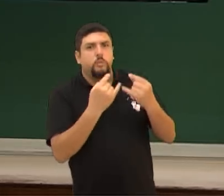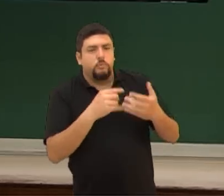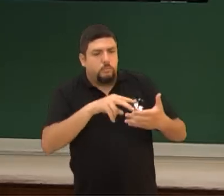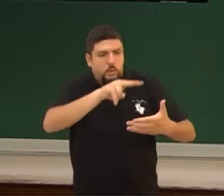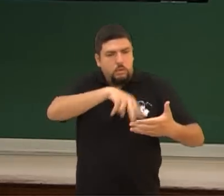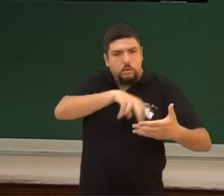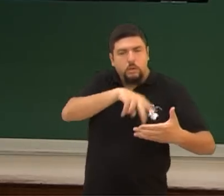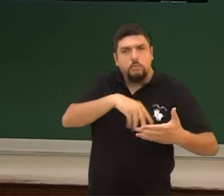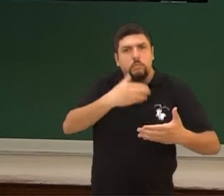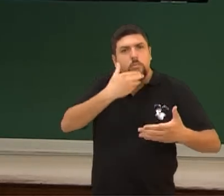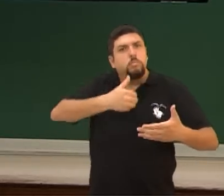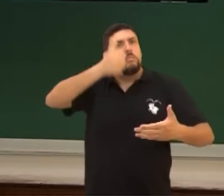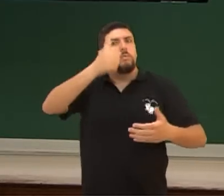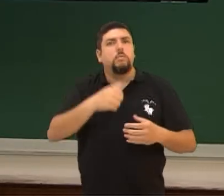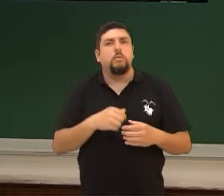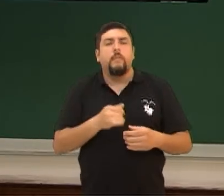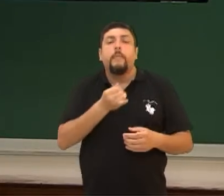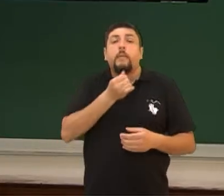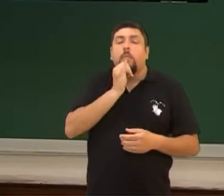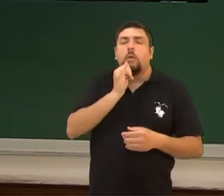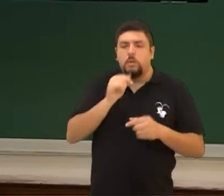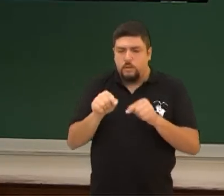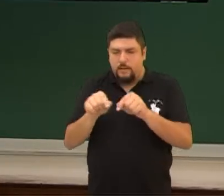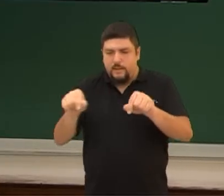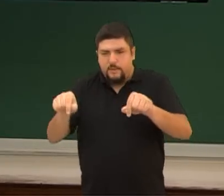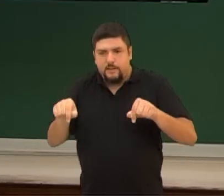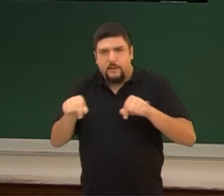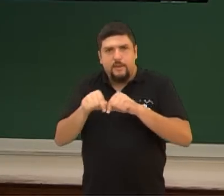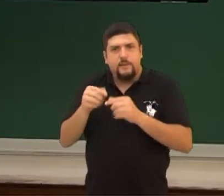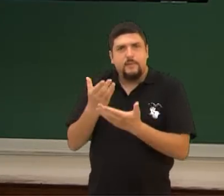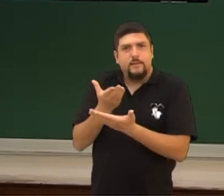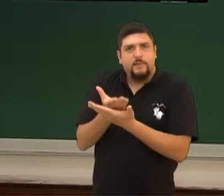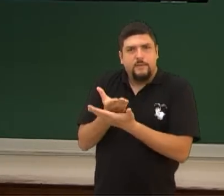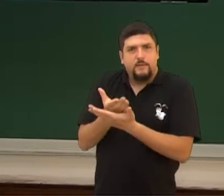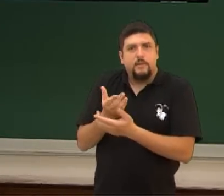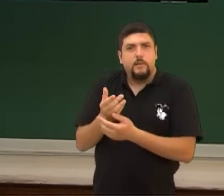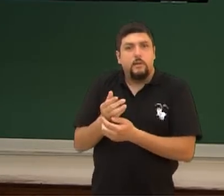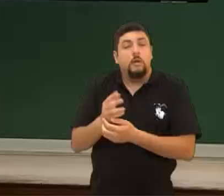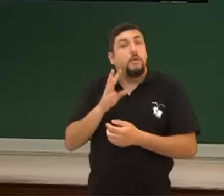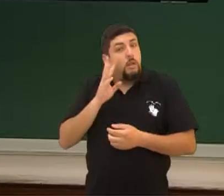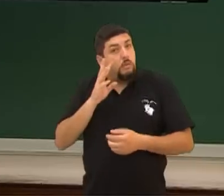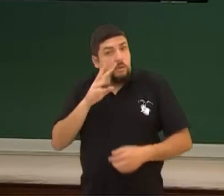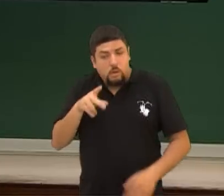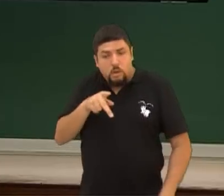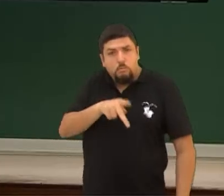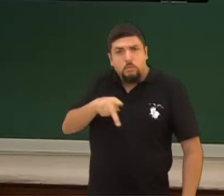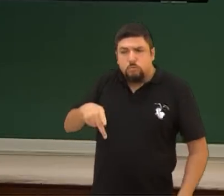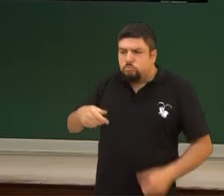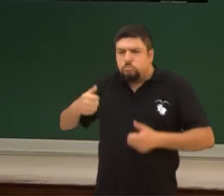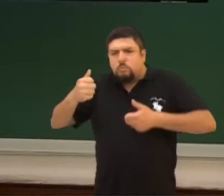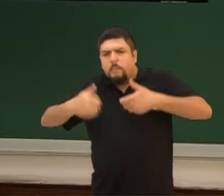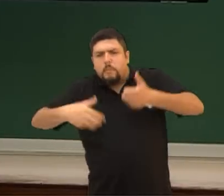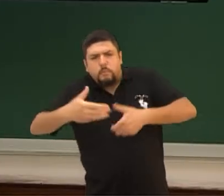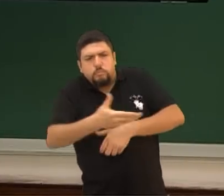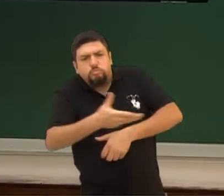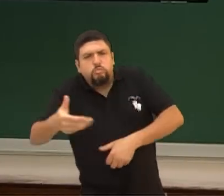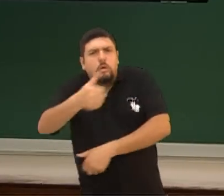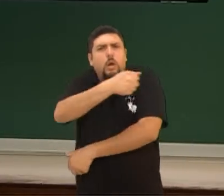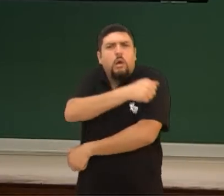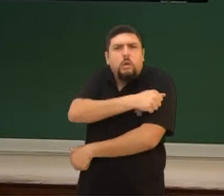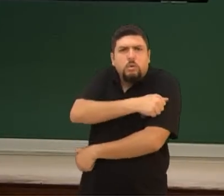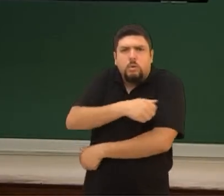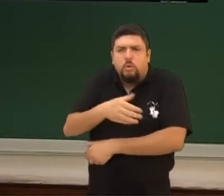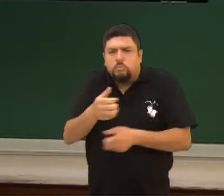por exemplo, numa sala de aula. Então, é uma forma bacana de o professor, por exemplo, trazer informações para os seus